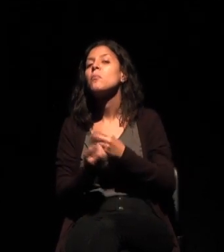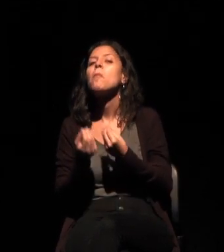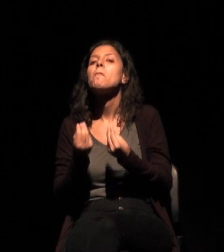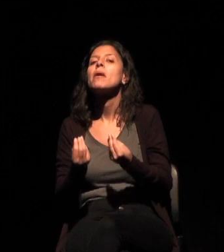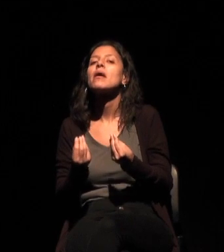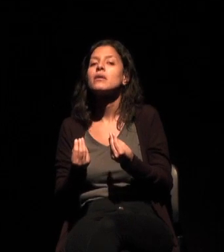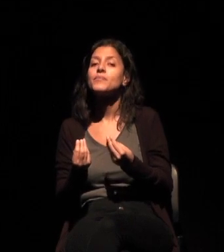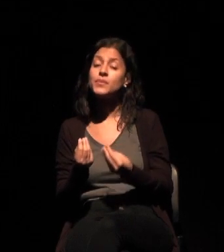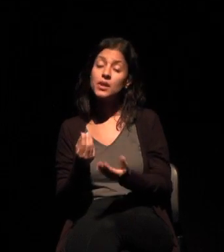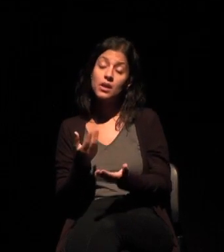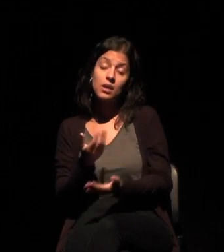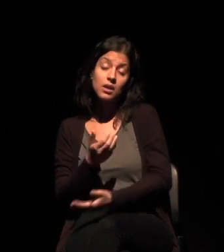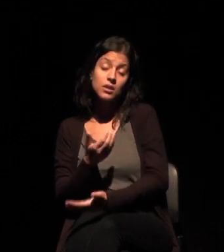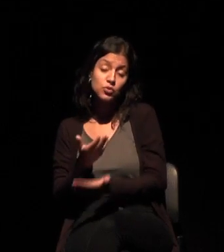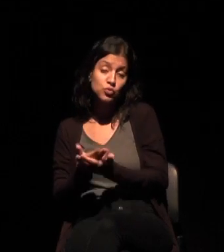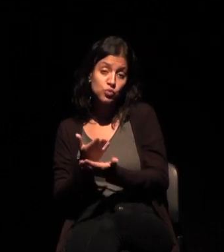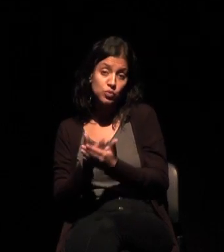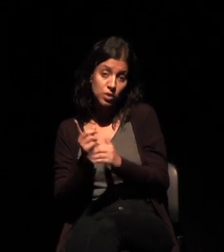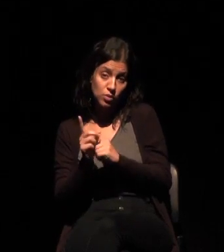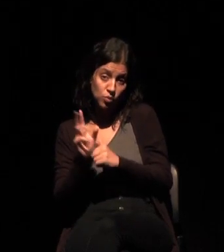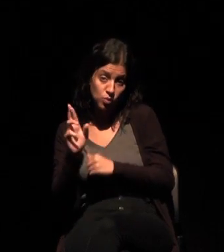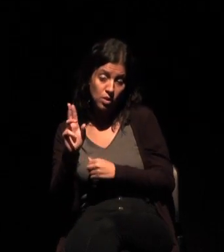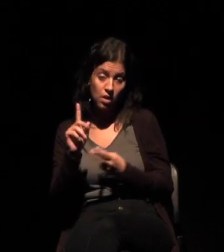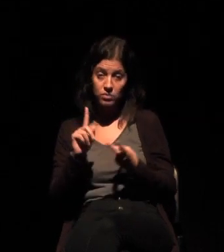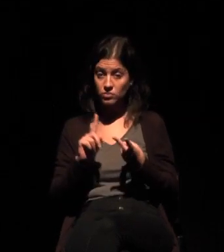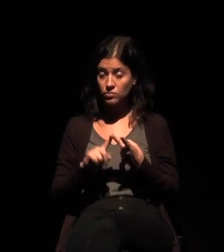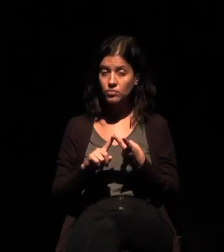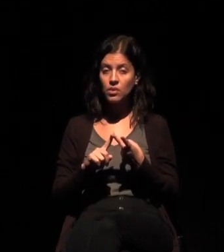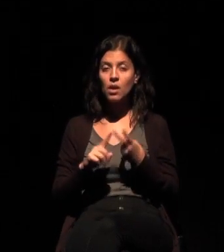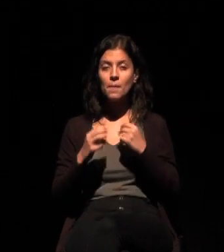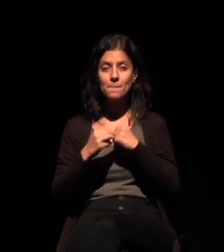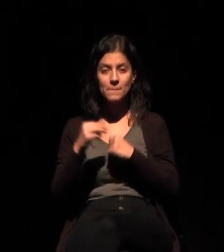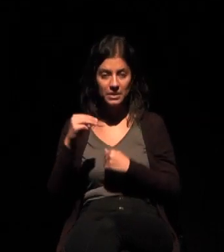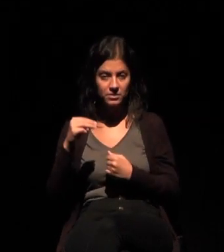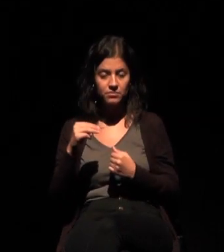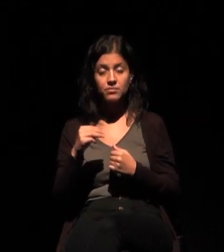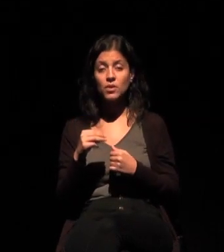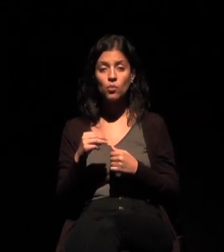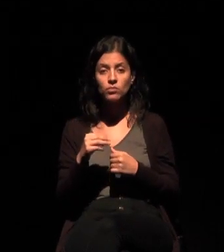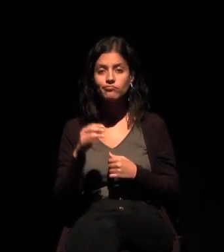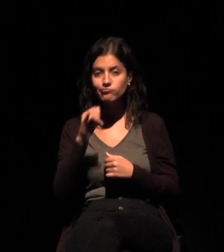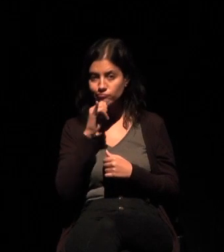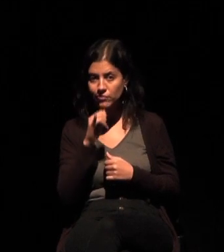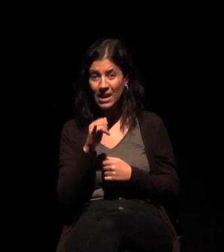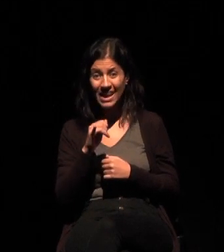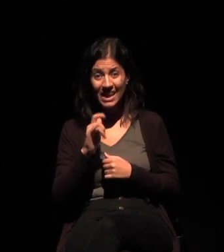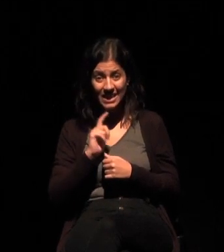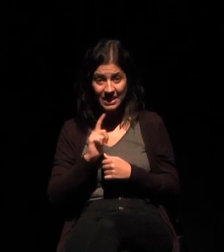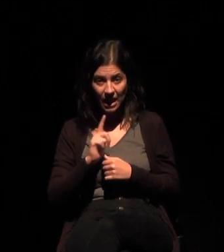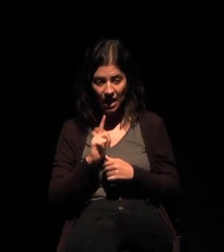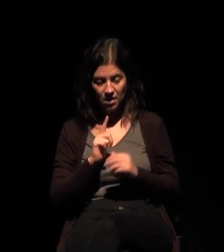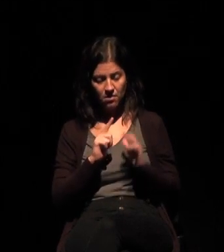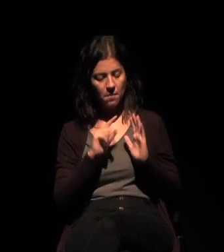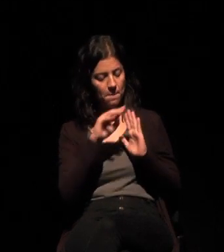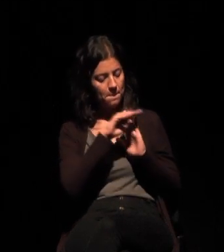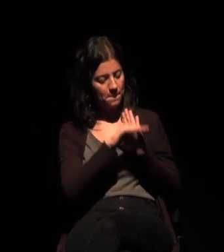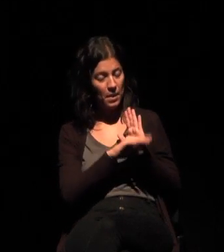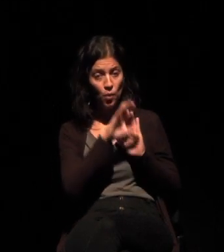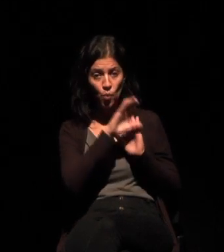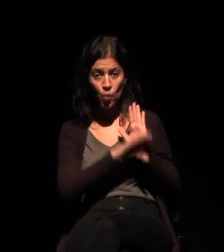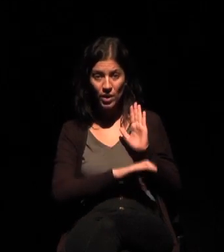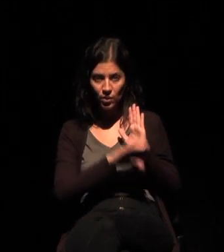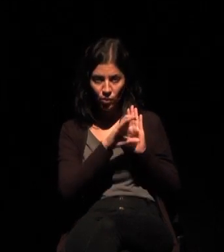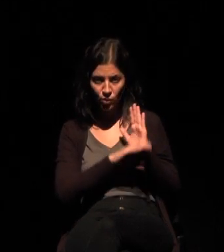cursos de mestrado portanto nós vamos respondendo conforme o tamanho do plano curricular mas de facto